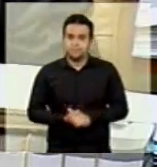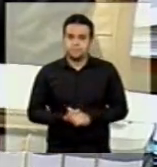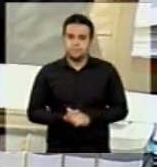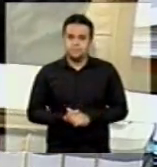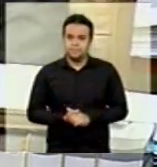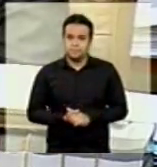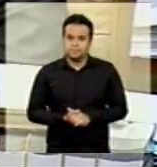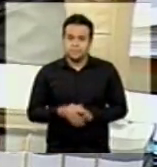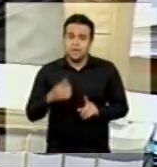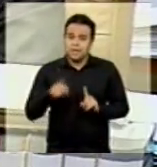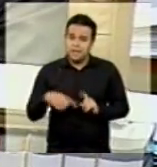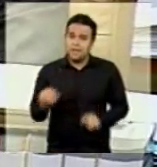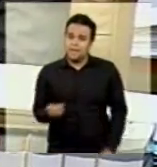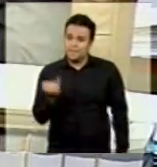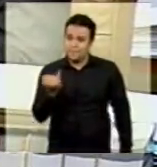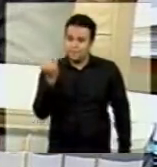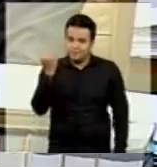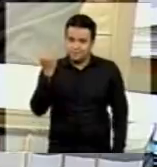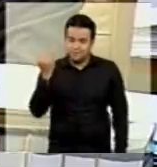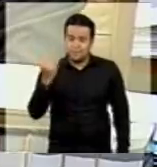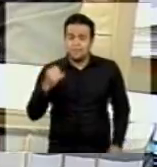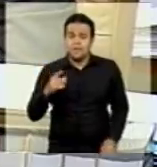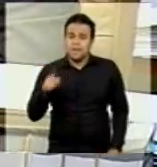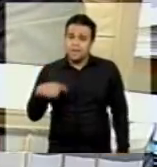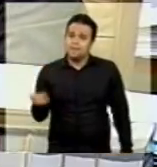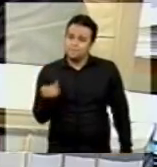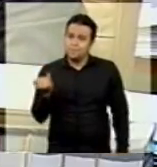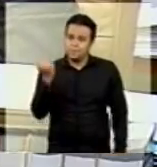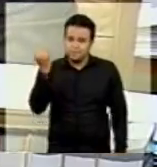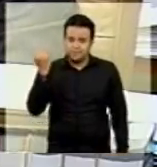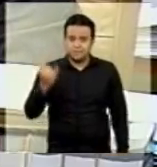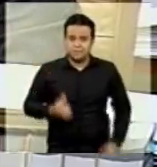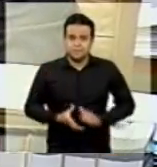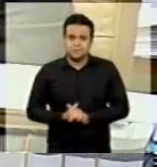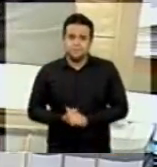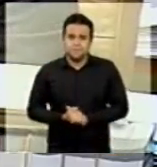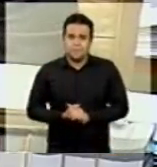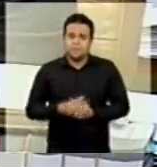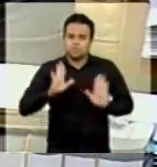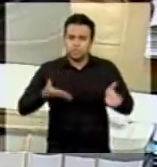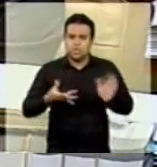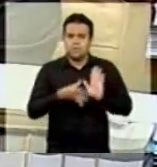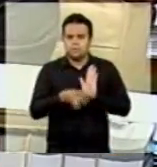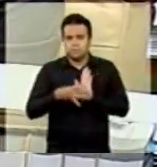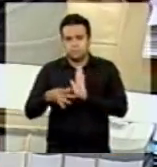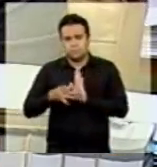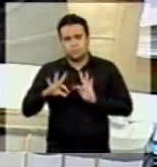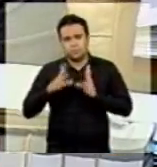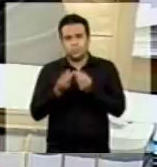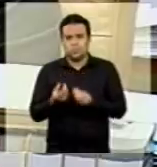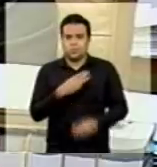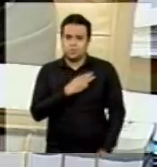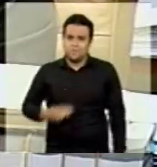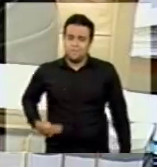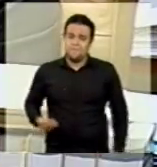é importante, senhora presidente, e é fundamental, e aqui foi destacado por todos os eminentes